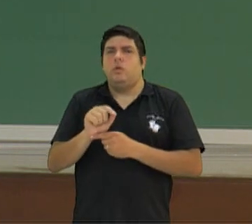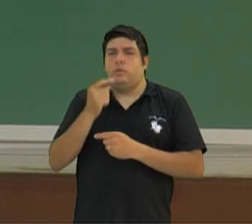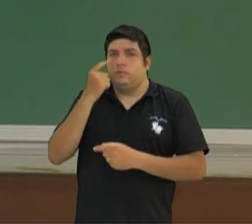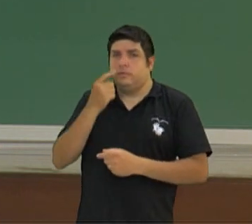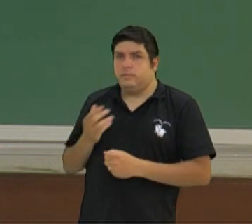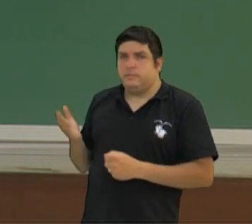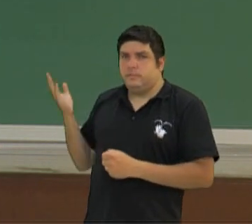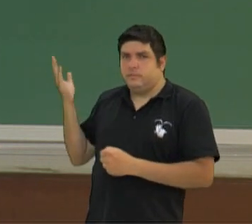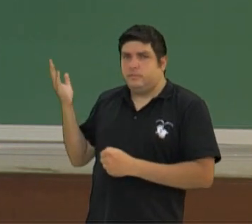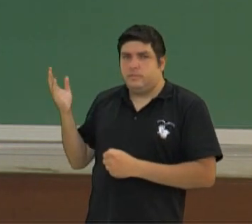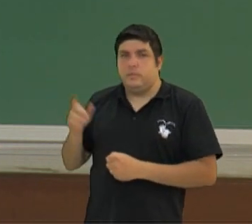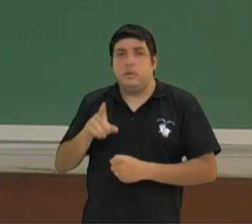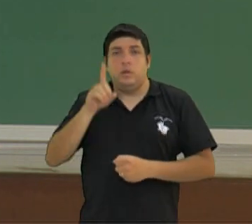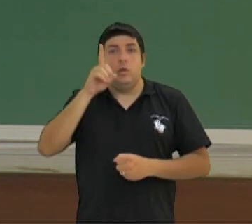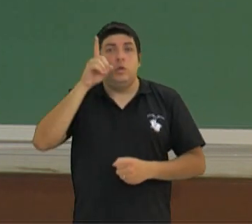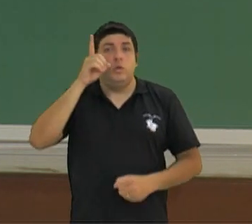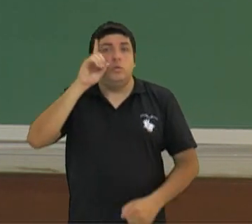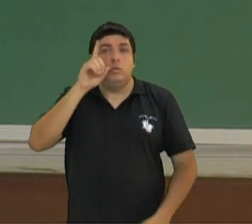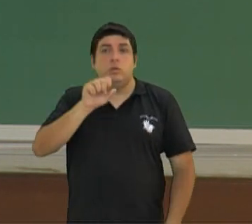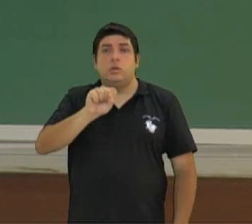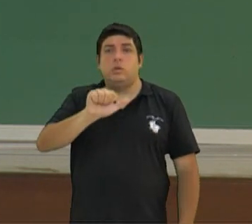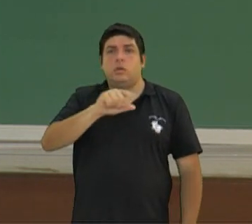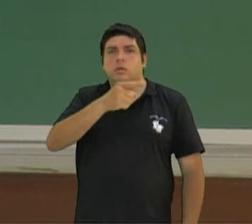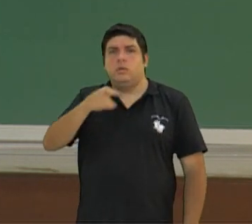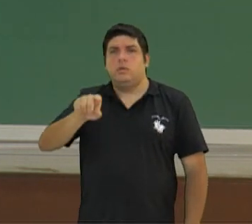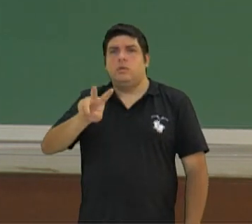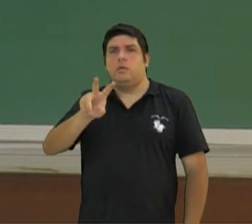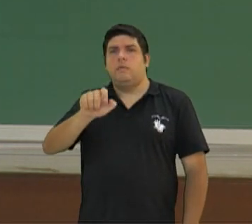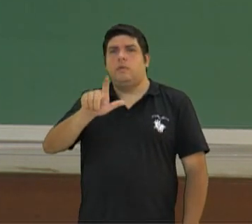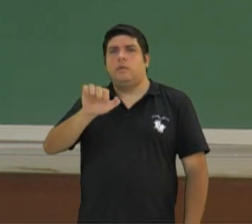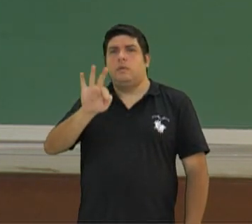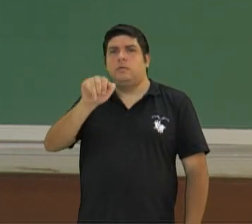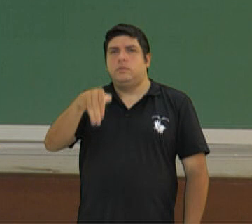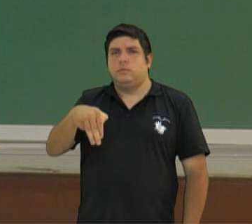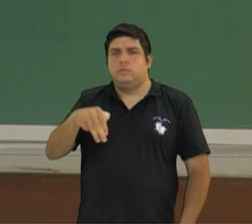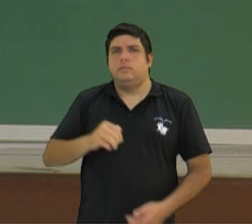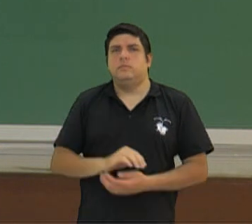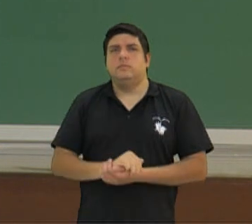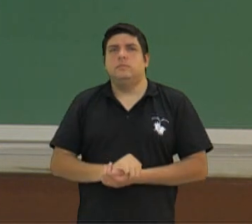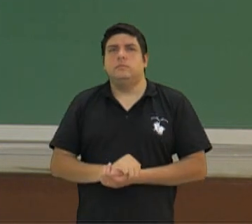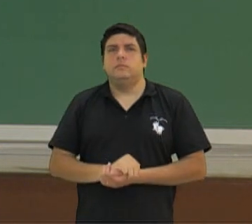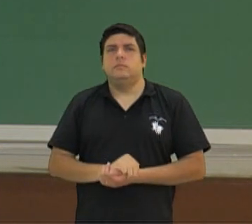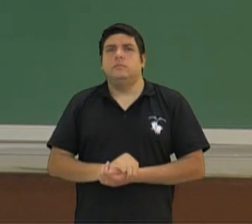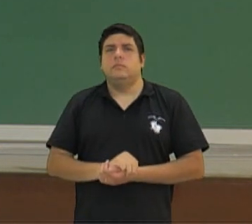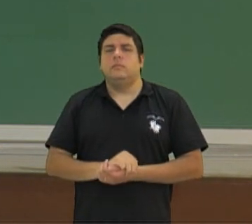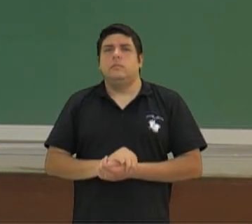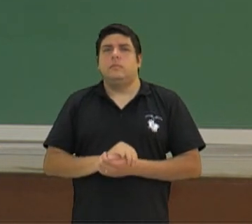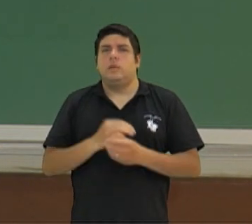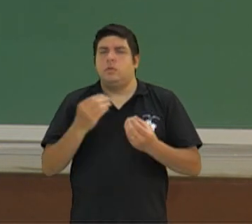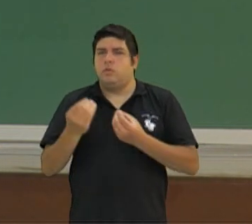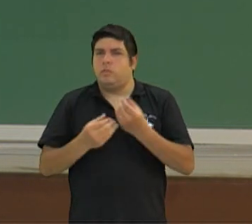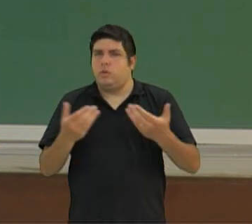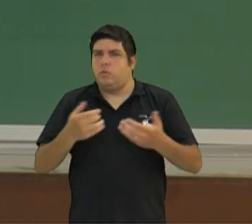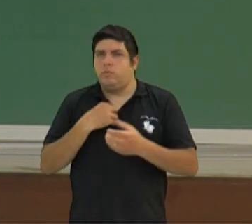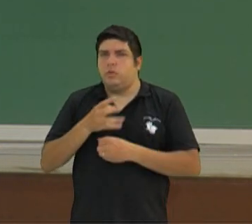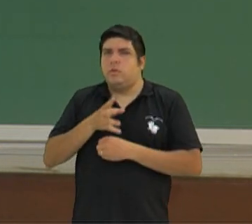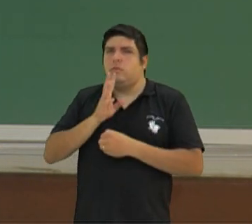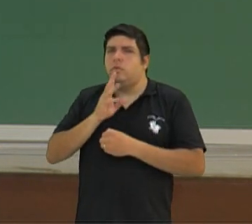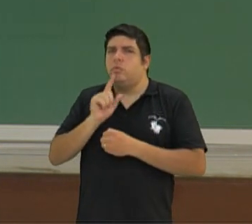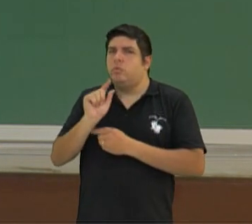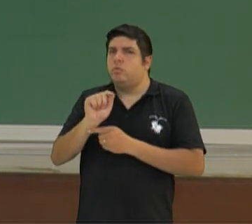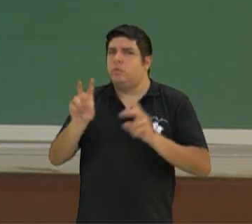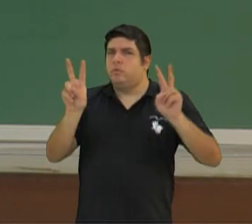de hoje, o dia de São Valentim, tá ok? Então, logo de cara aqui nos primeiros slides, a gente já vai conhecer um pouco do que se